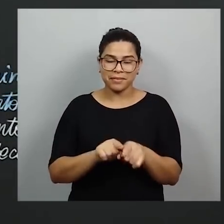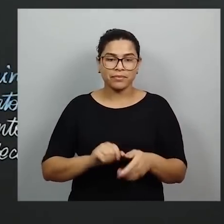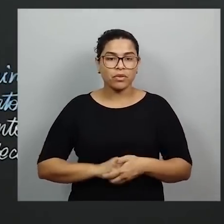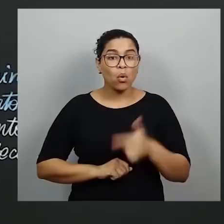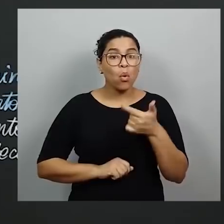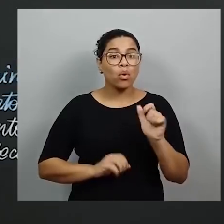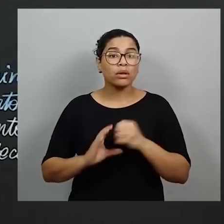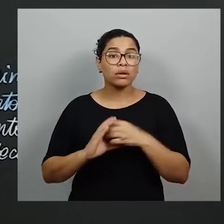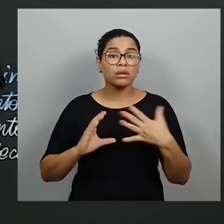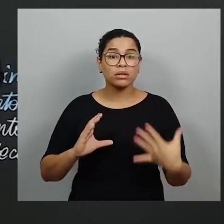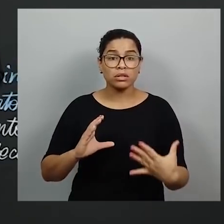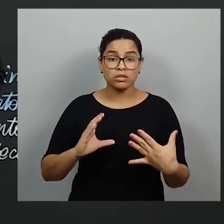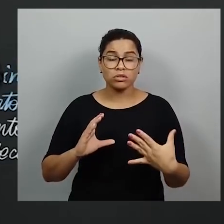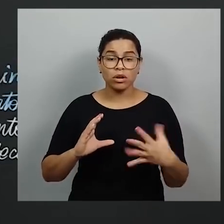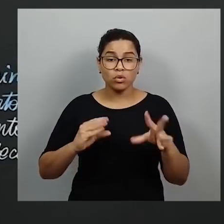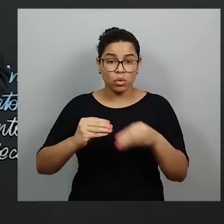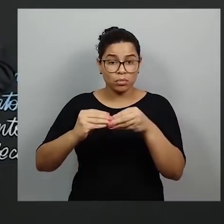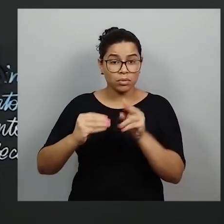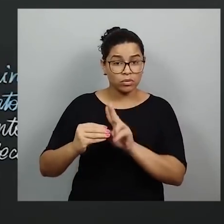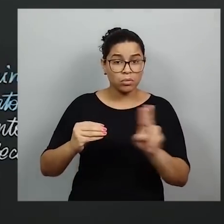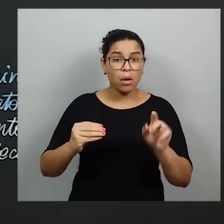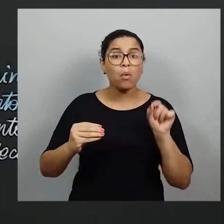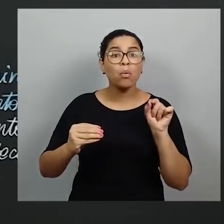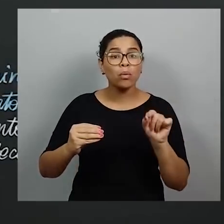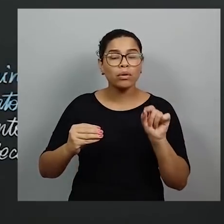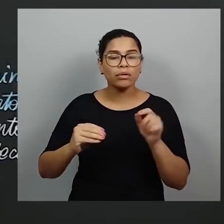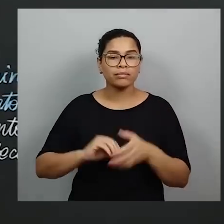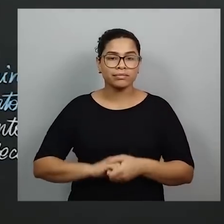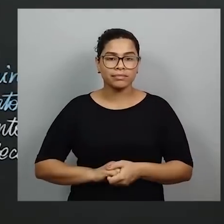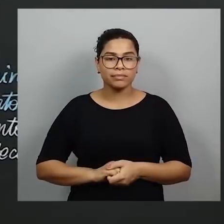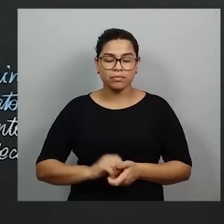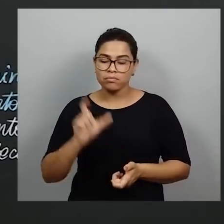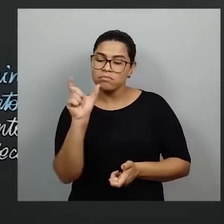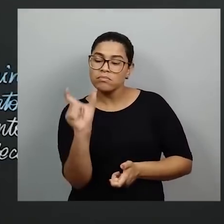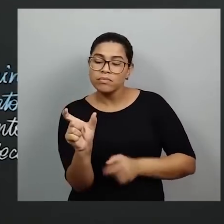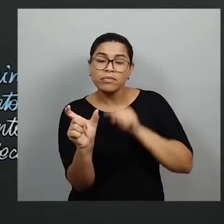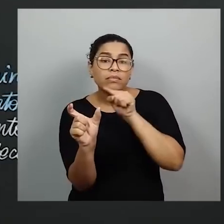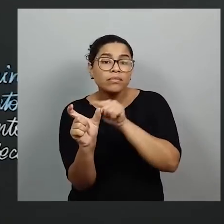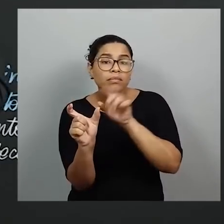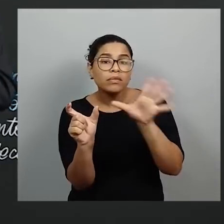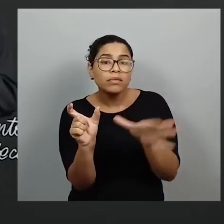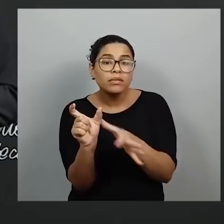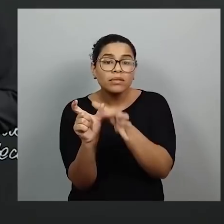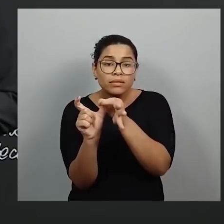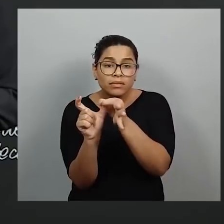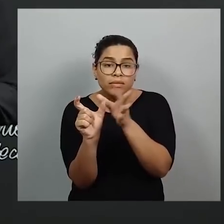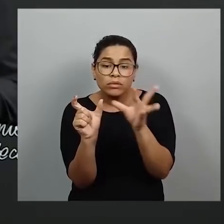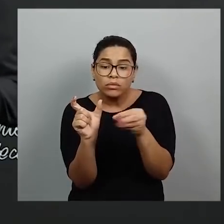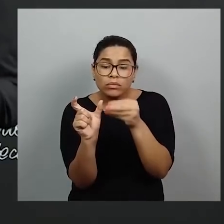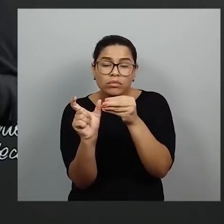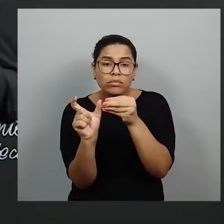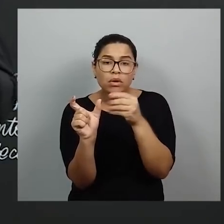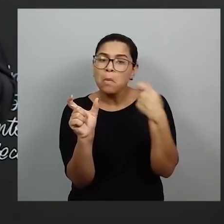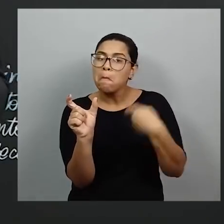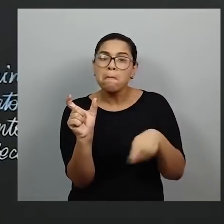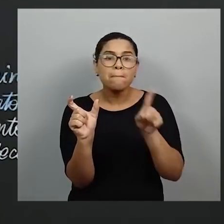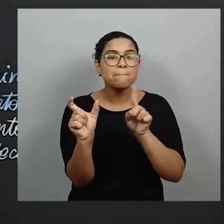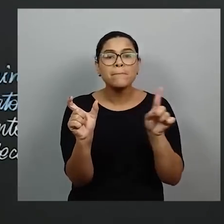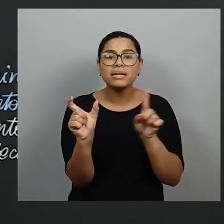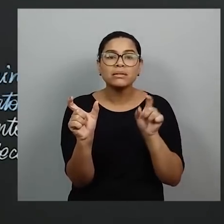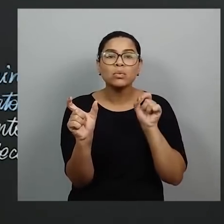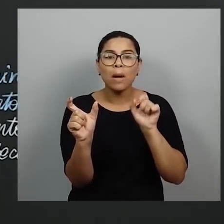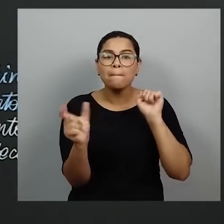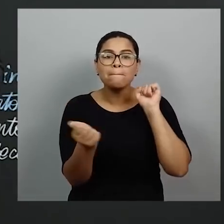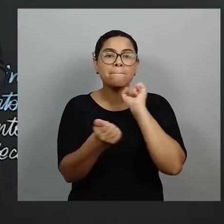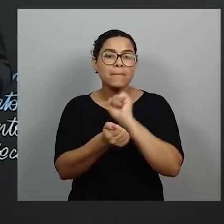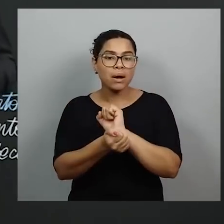outra característica do complemento nominal é que ele se une ao termo ao qual ele se refere sem o auxílio, sem a necessidade